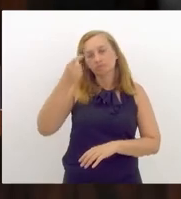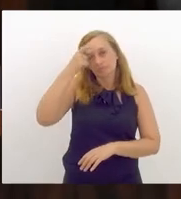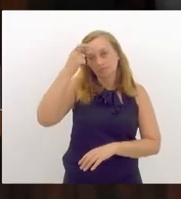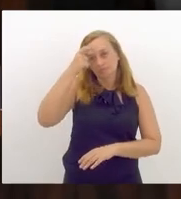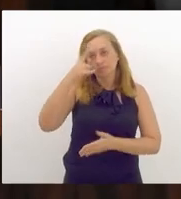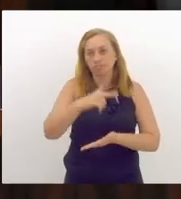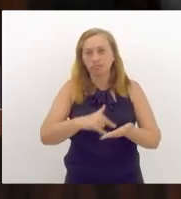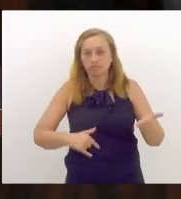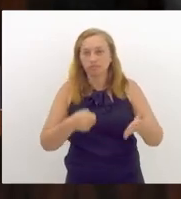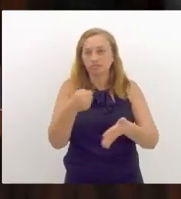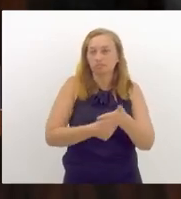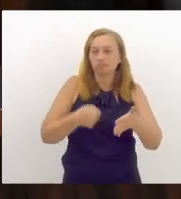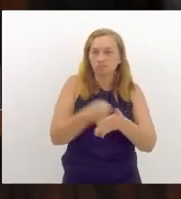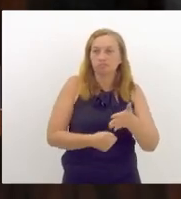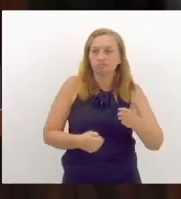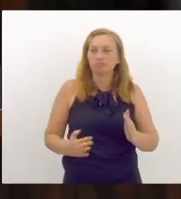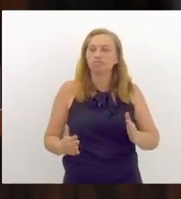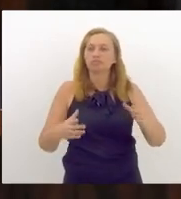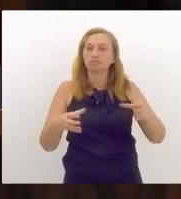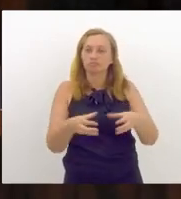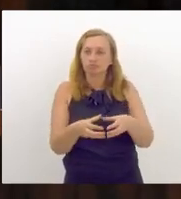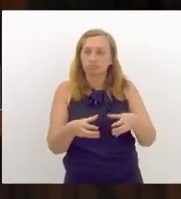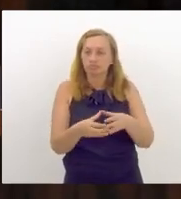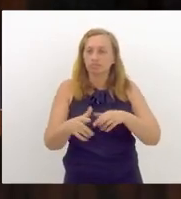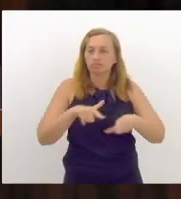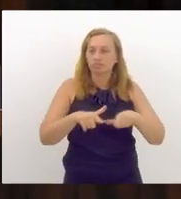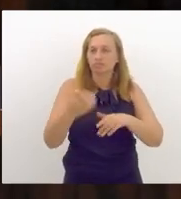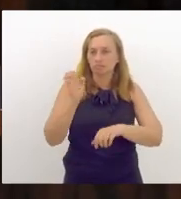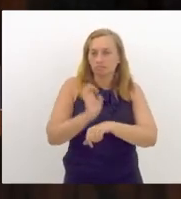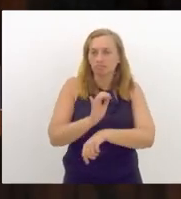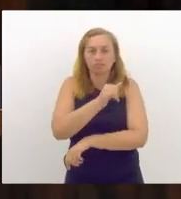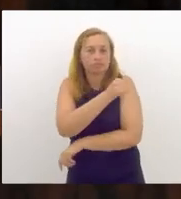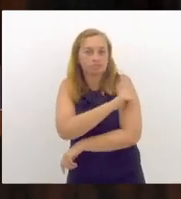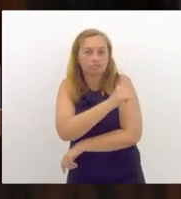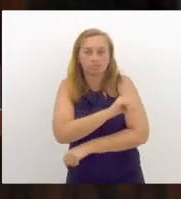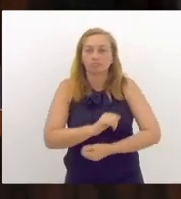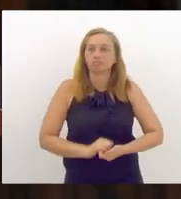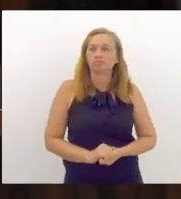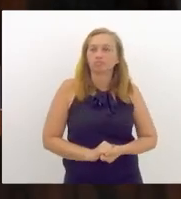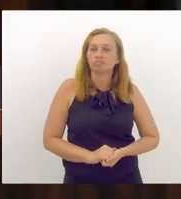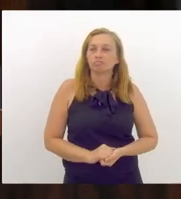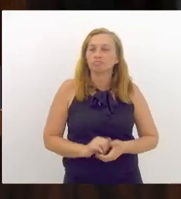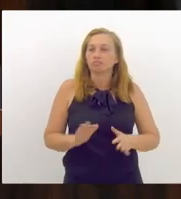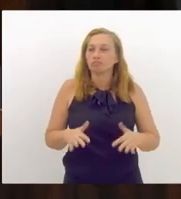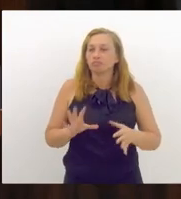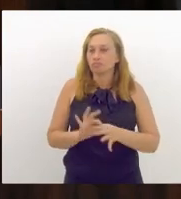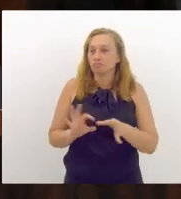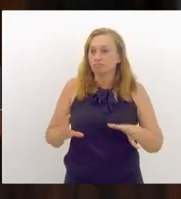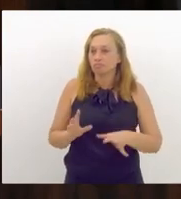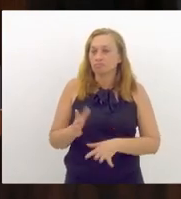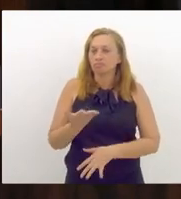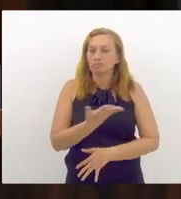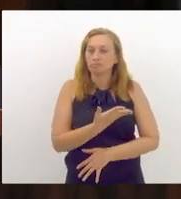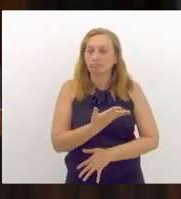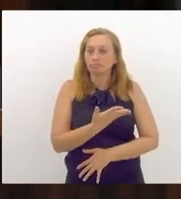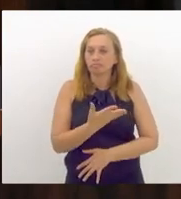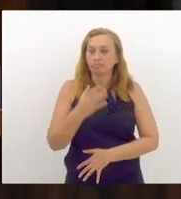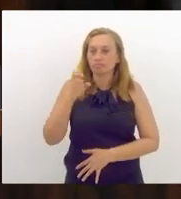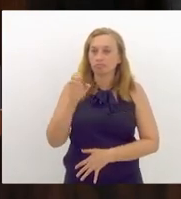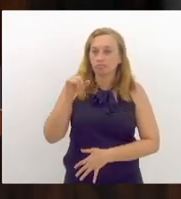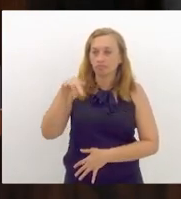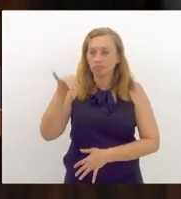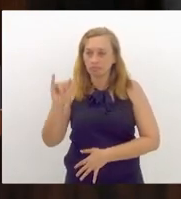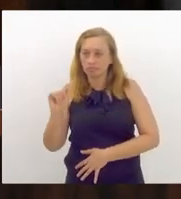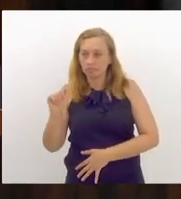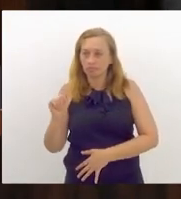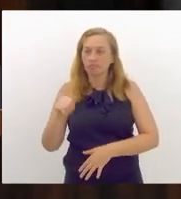da luta da classe trabalhadora no estado do Rio de Janeiro então passar a palavra Para nossa querida Leninha do